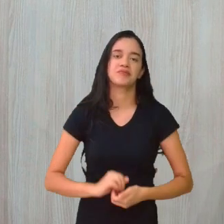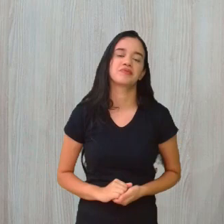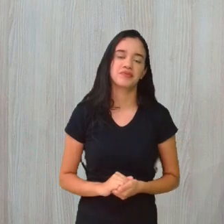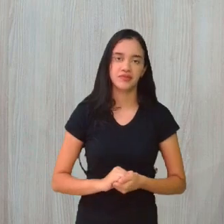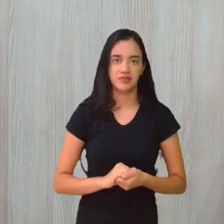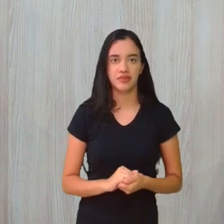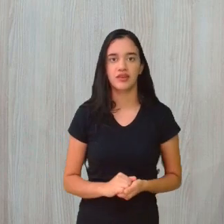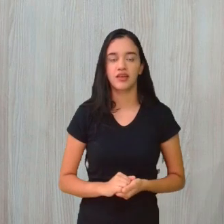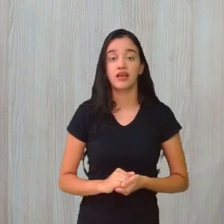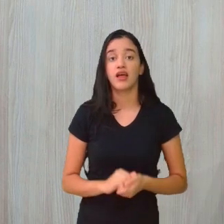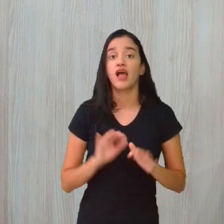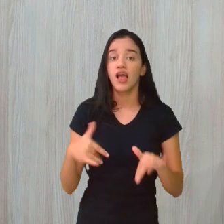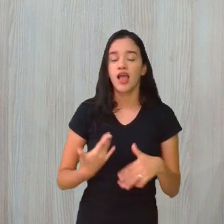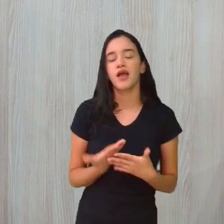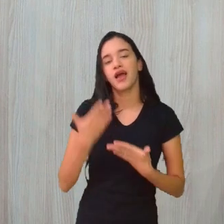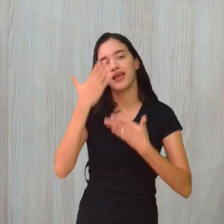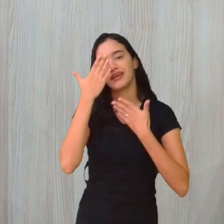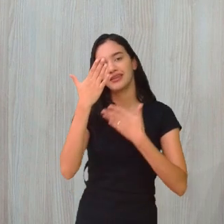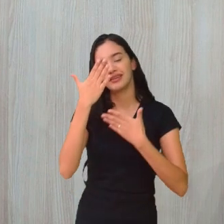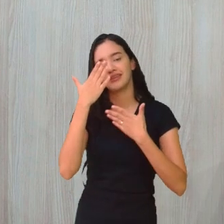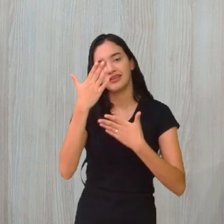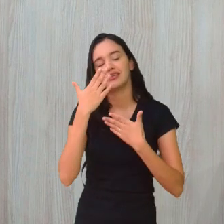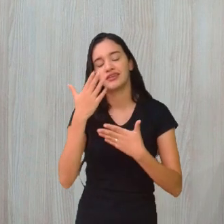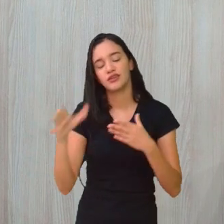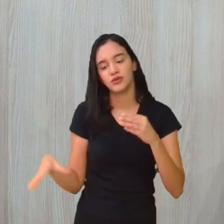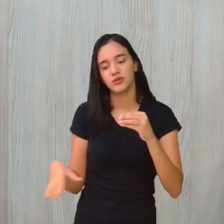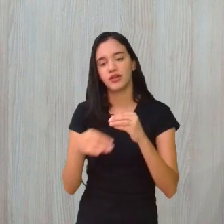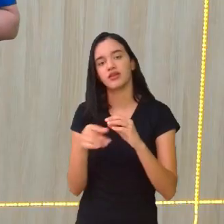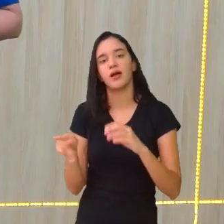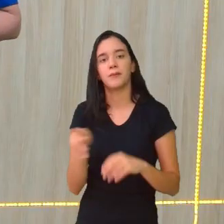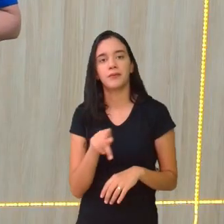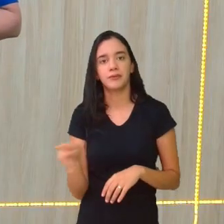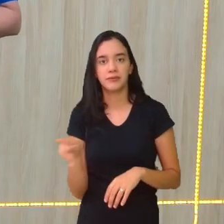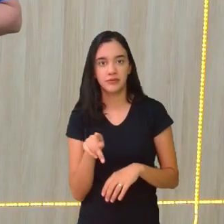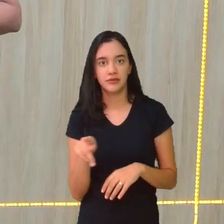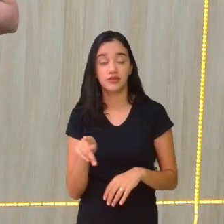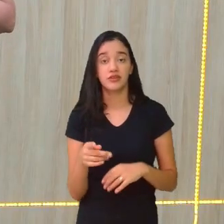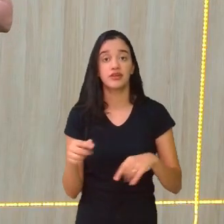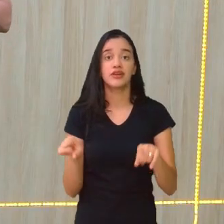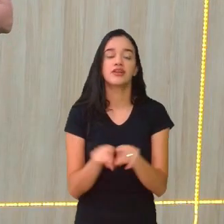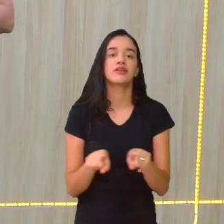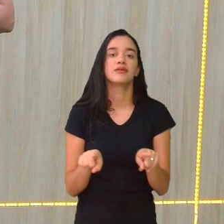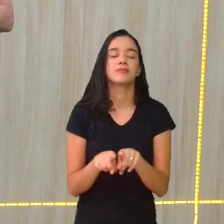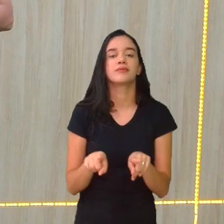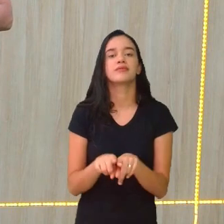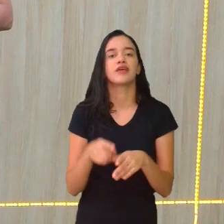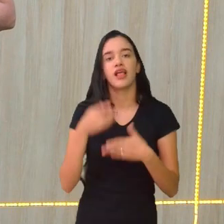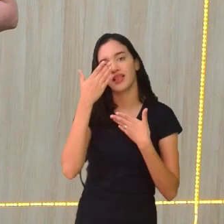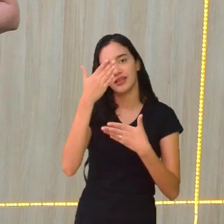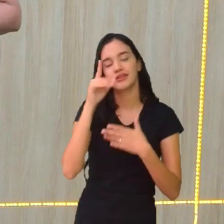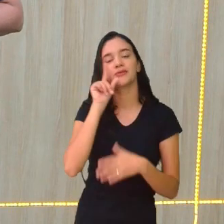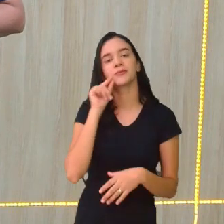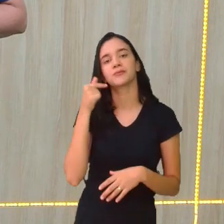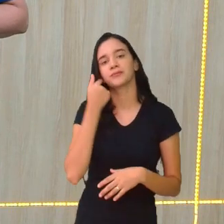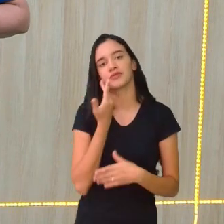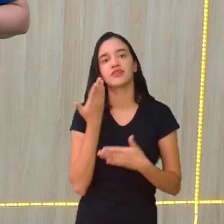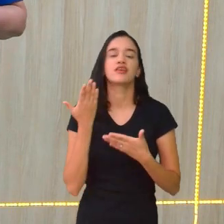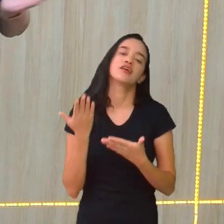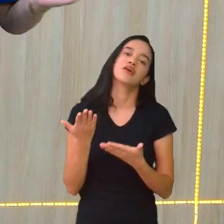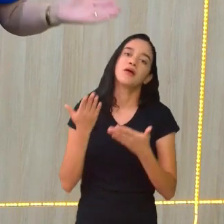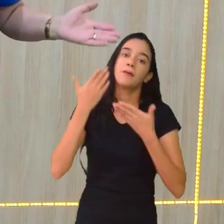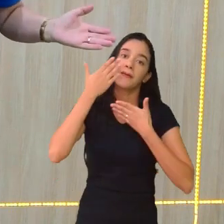Isso mesmo, professora. Eu agradeço as contribuições da professora Camille, né? Agradeço também a Midian, que está